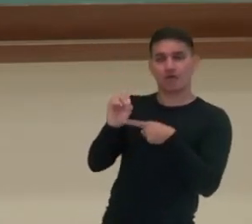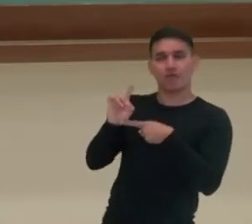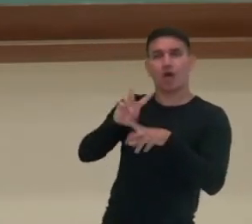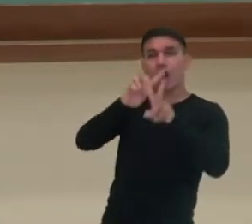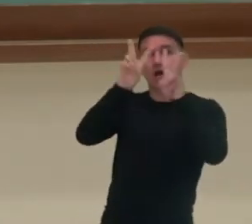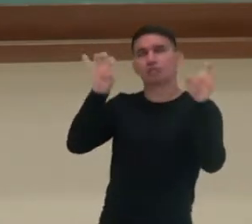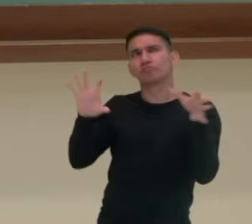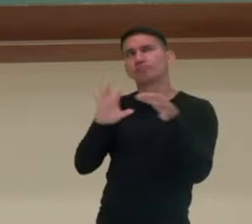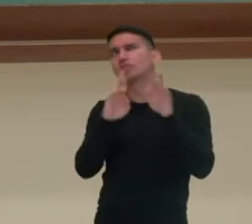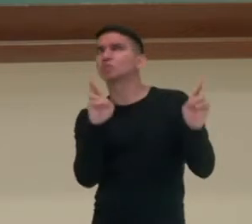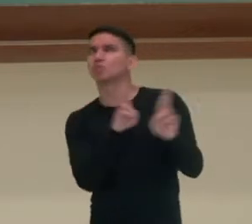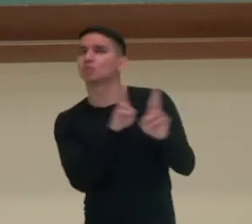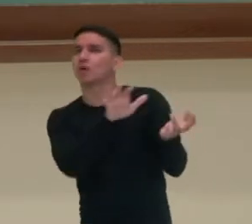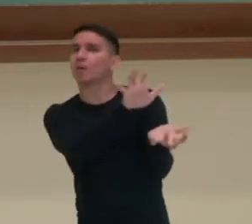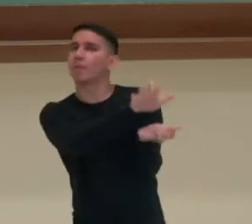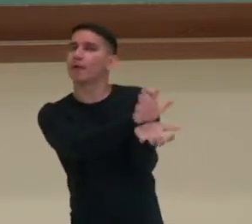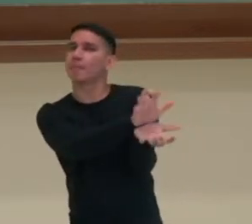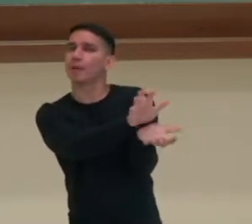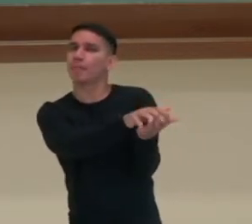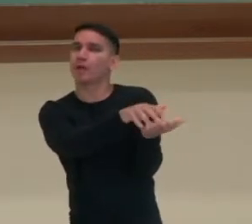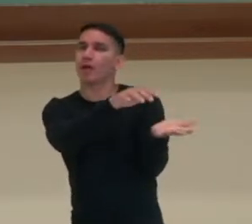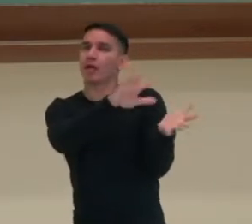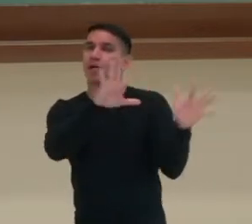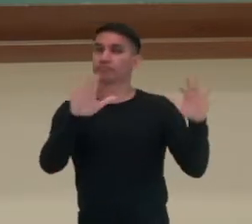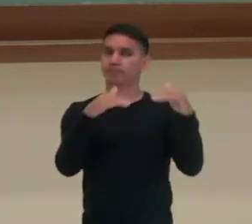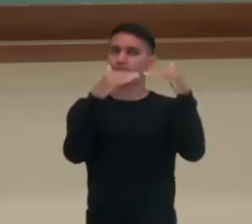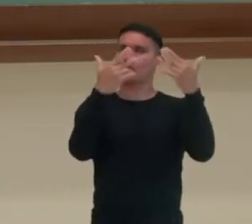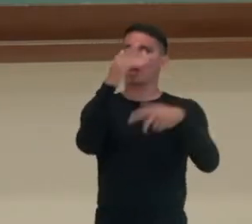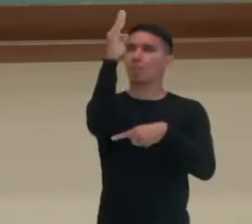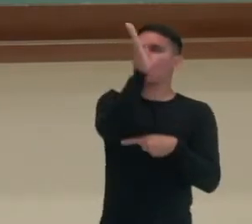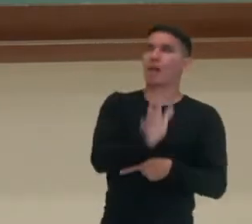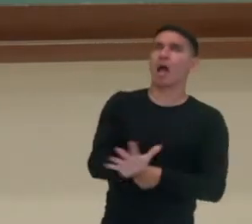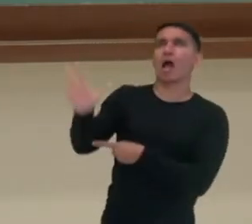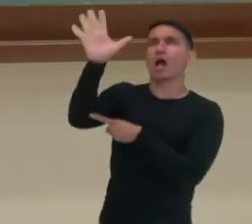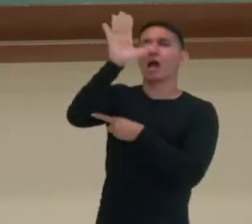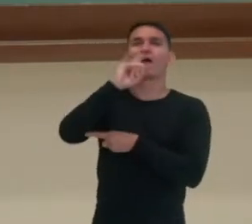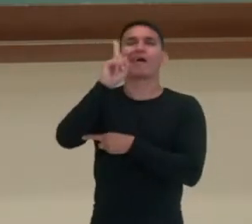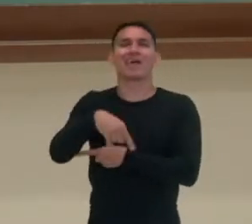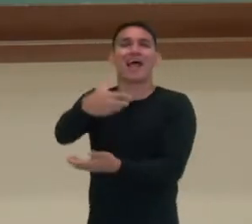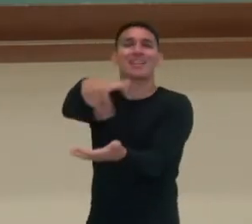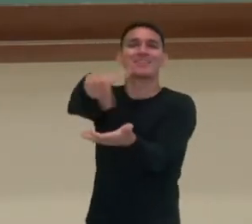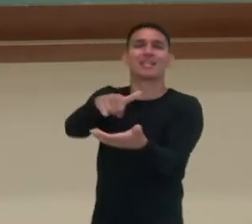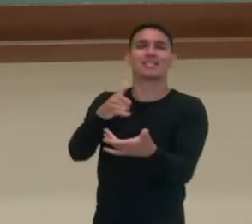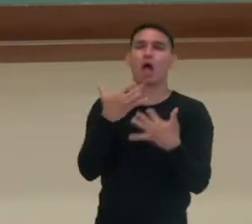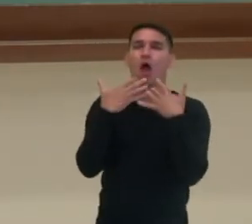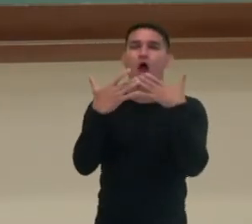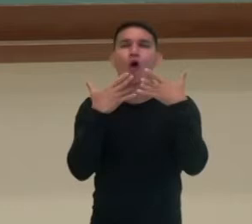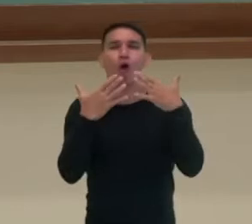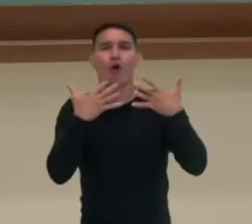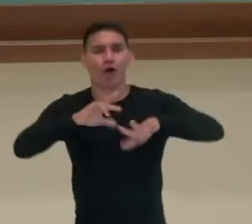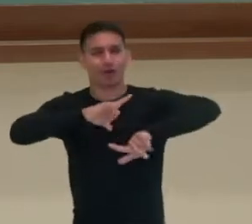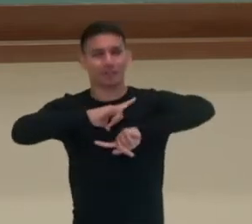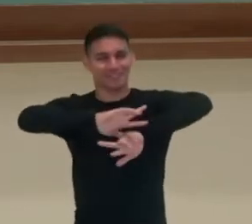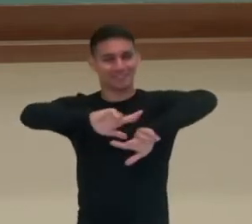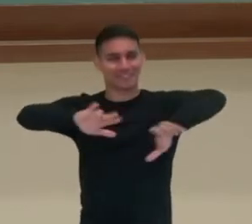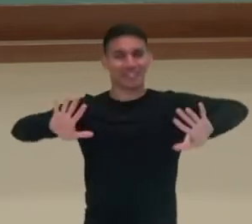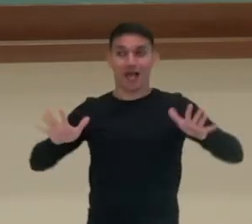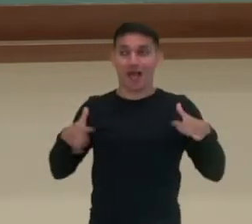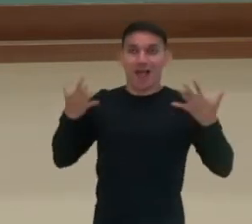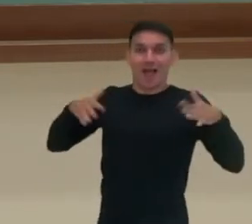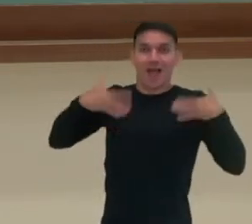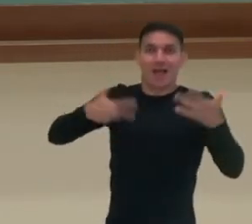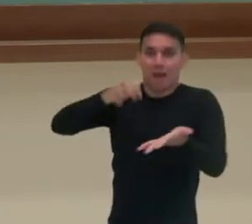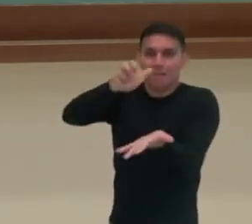Pernambuco, a nível Brasil. É uma dança colorida, é uma dança animada, é uma